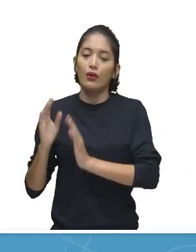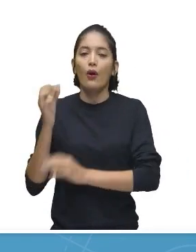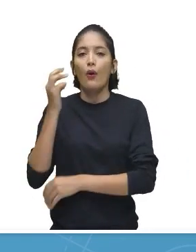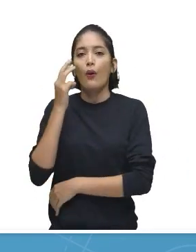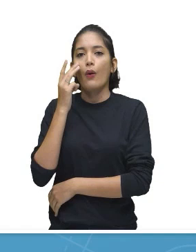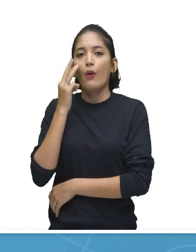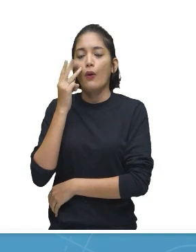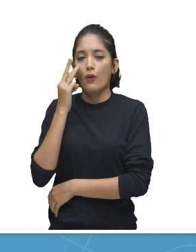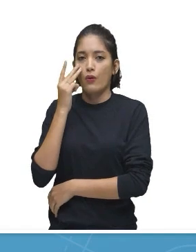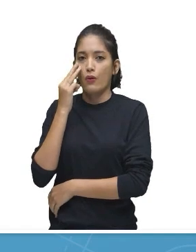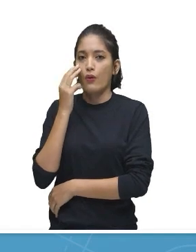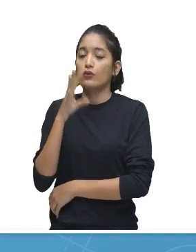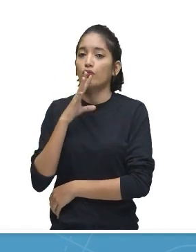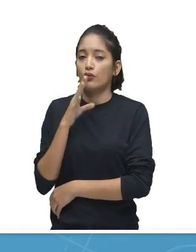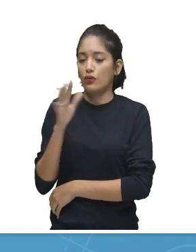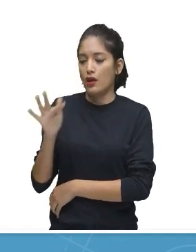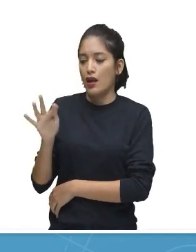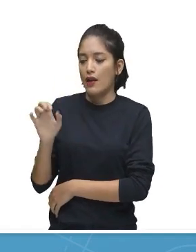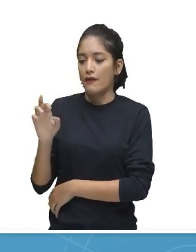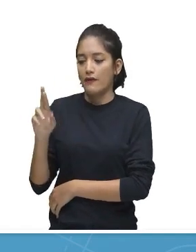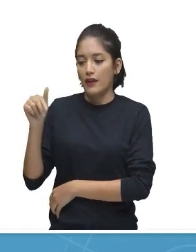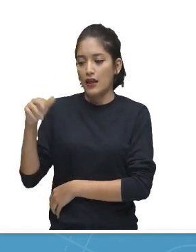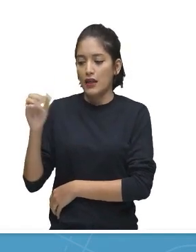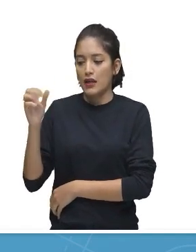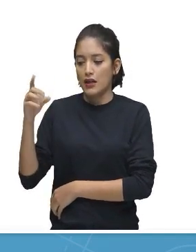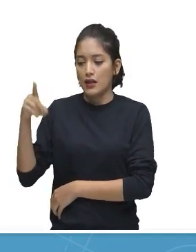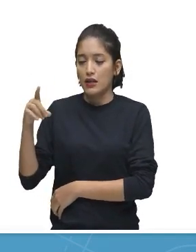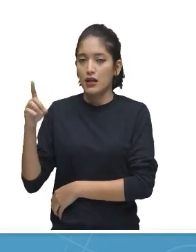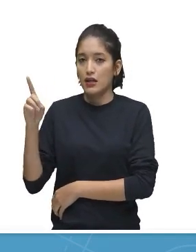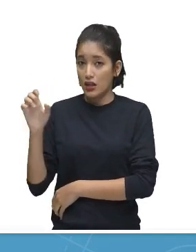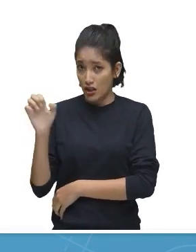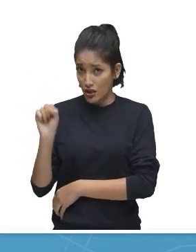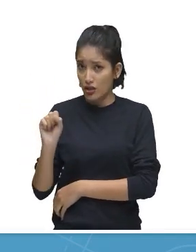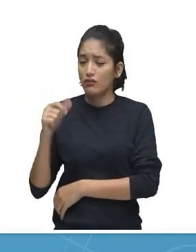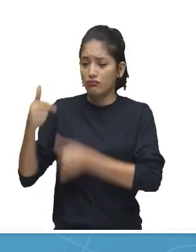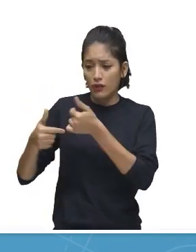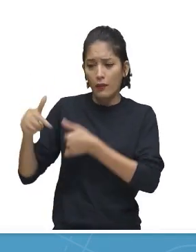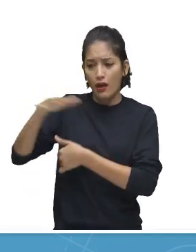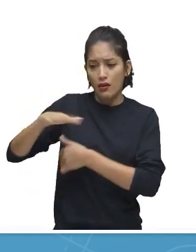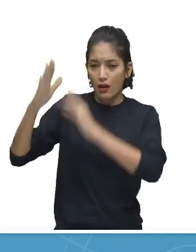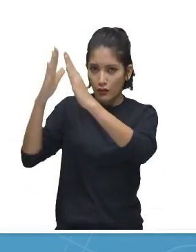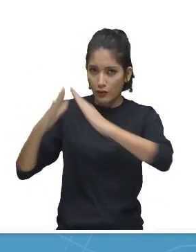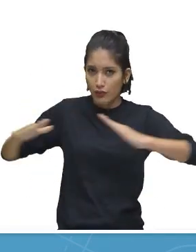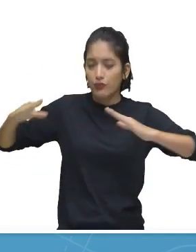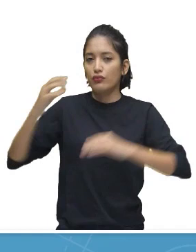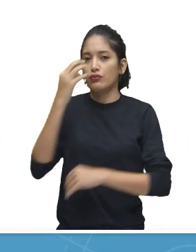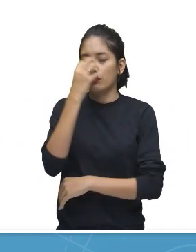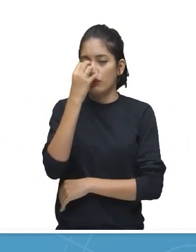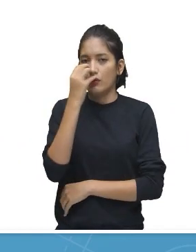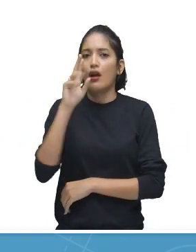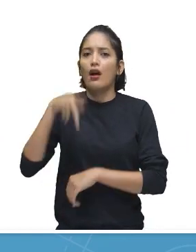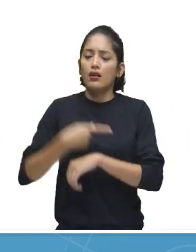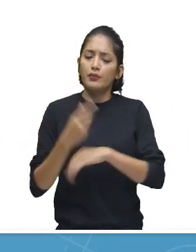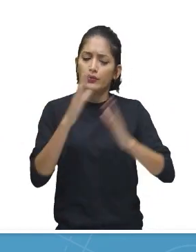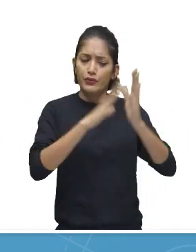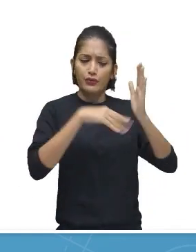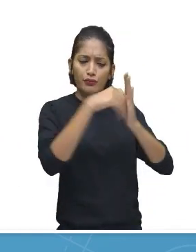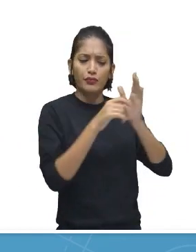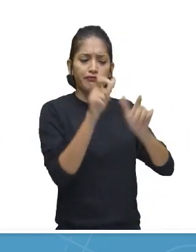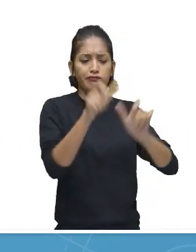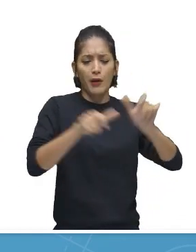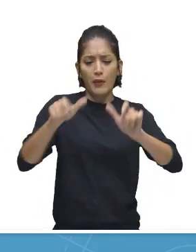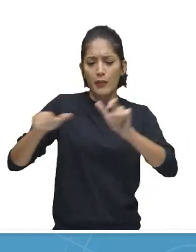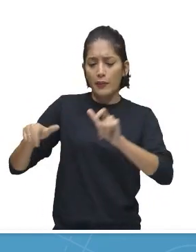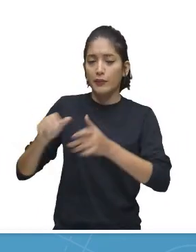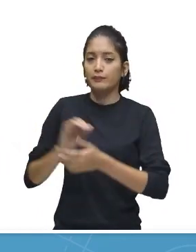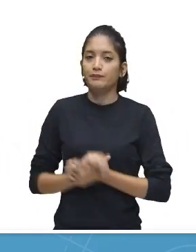conheceu Fernandes, uma mulher que trabalhava no circo, e a partir daí ele desenhou vários personagens circense, certo? Então essa foi